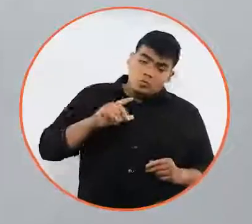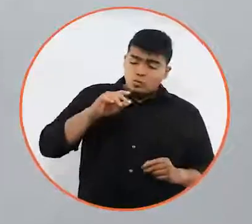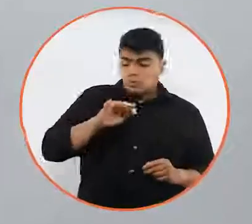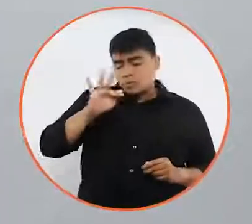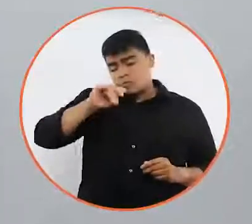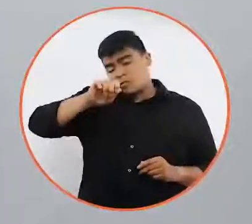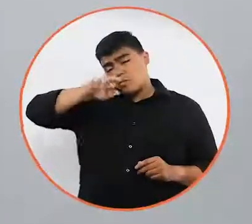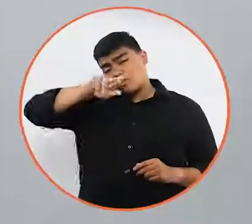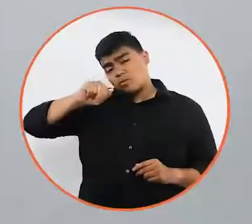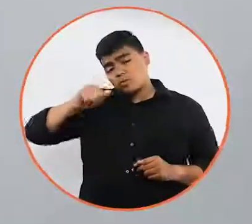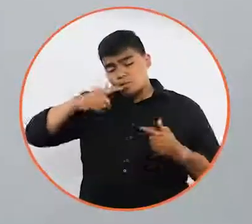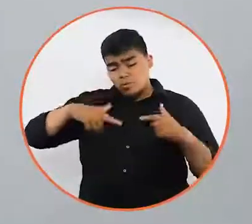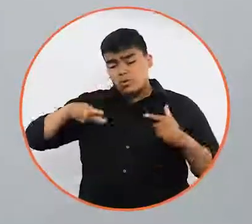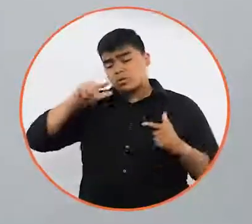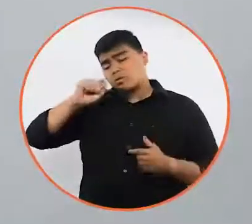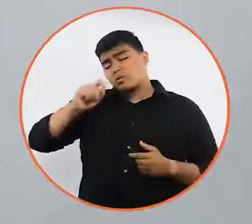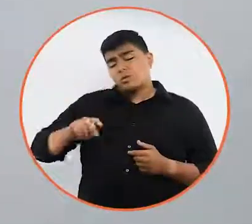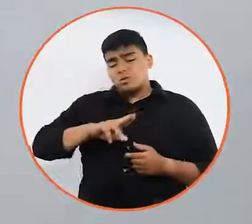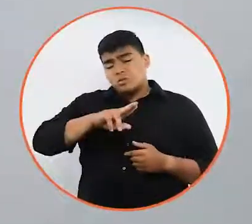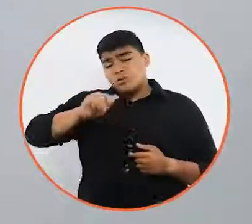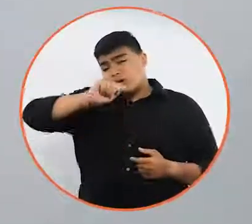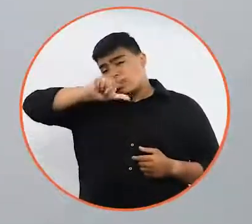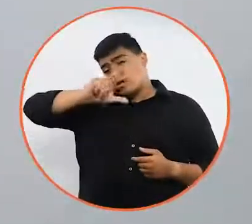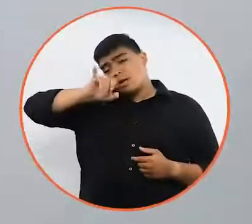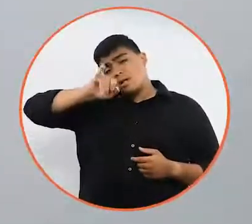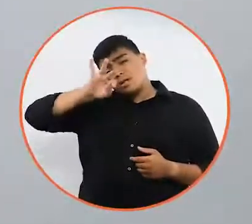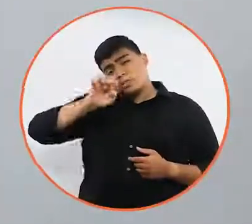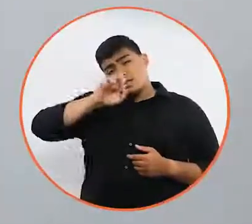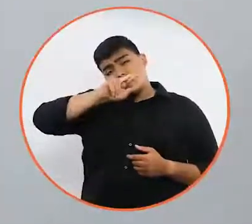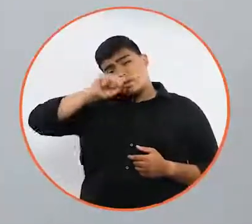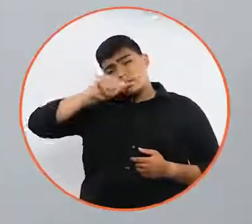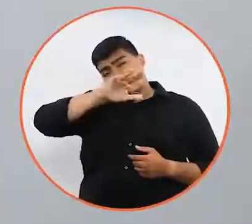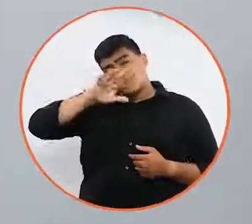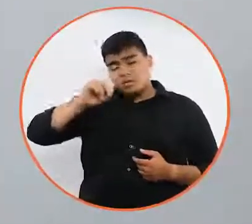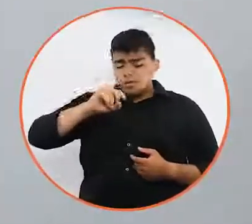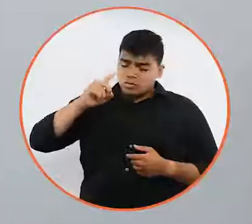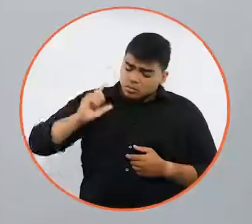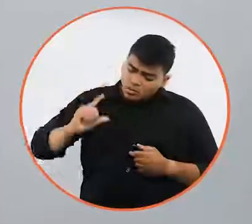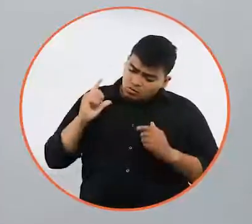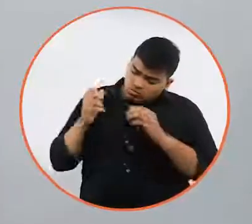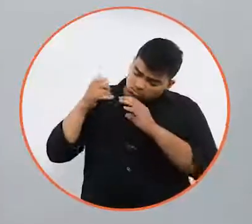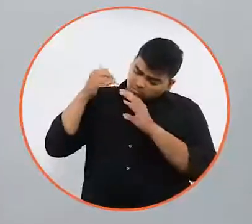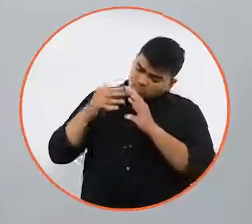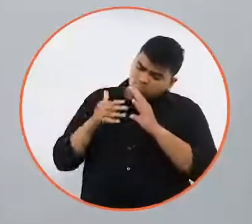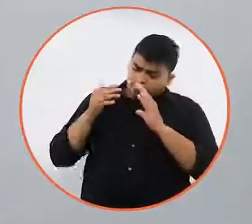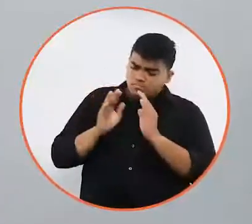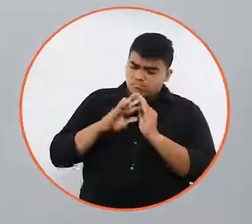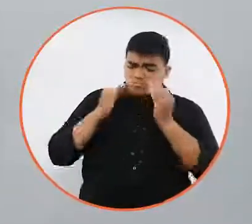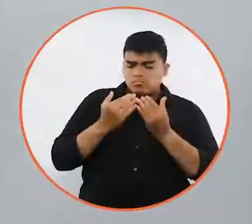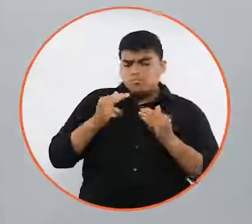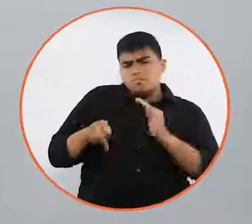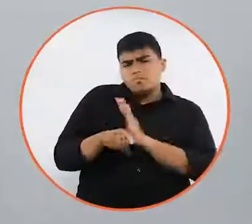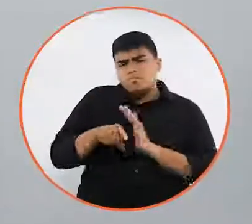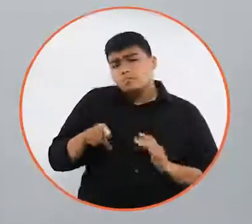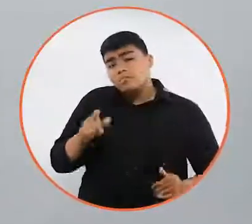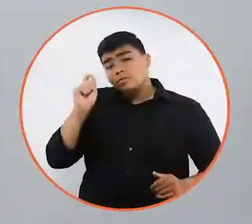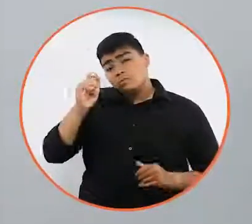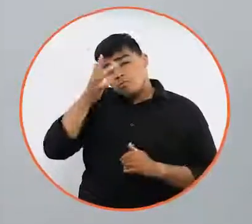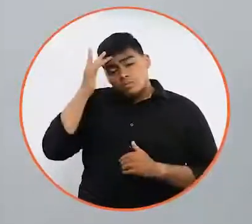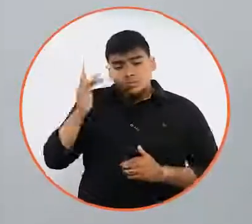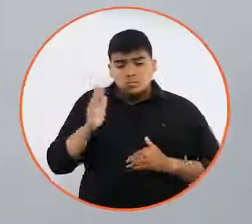de aliteração. Isso é um recurso poético. Isso faz parte de um elemento que o poeta utiliza, que é para dar uma